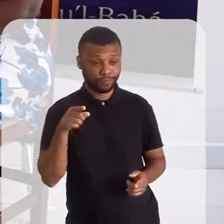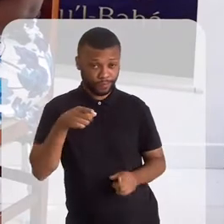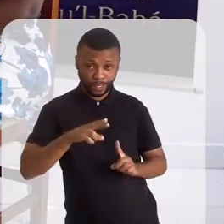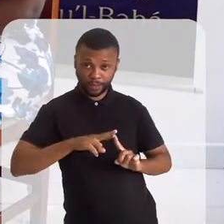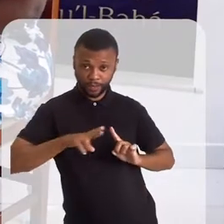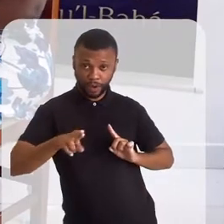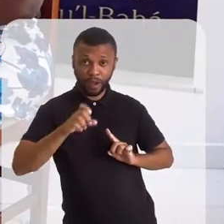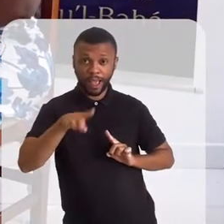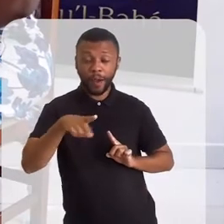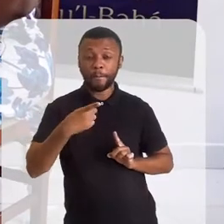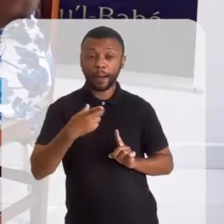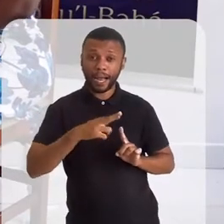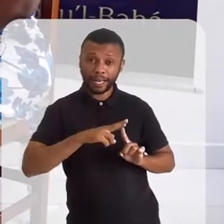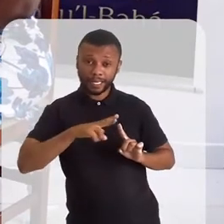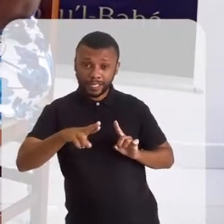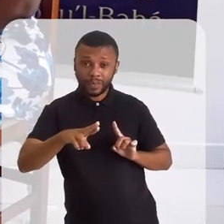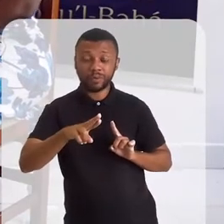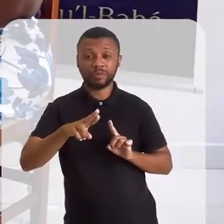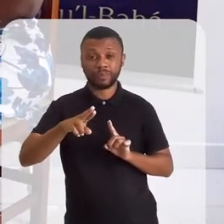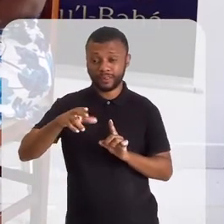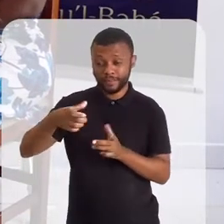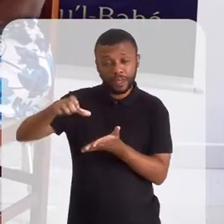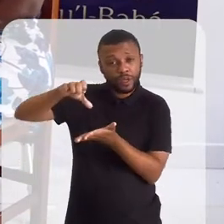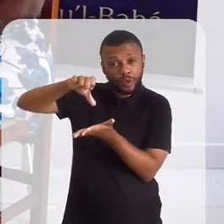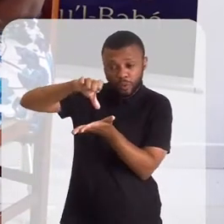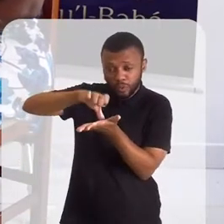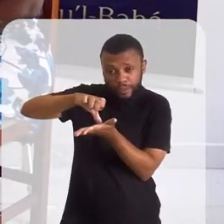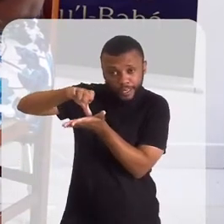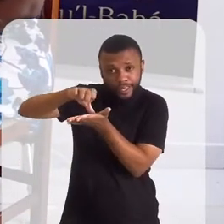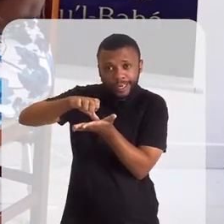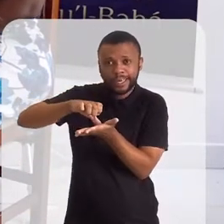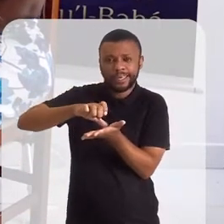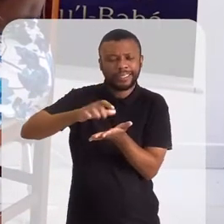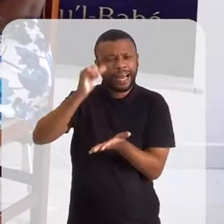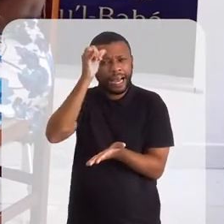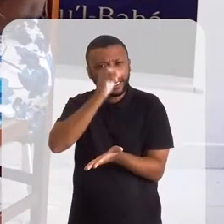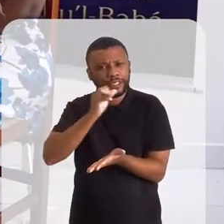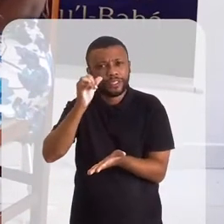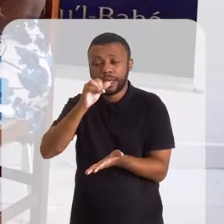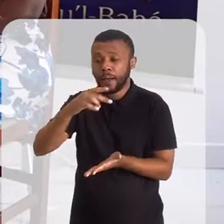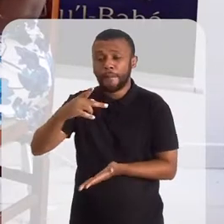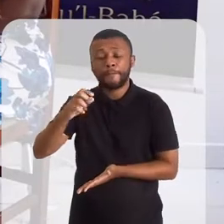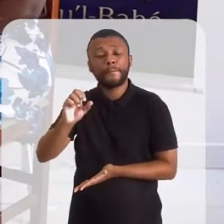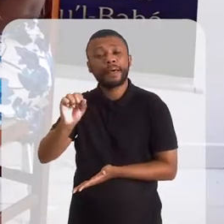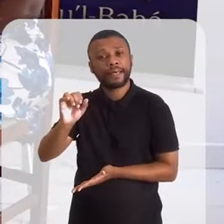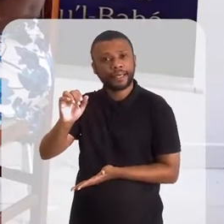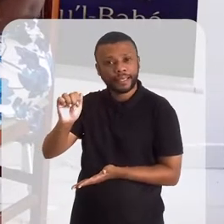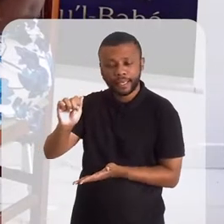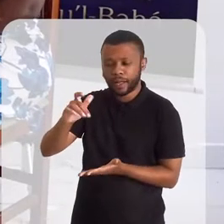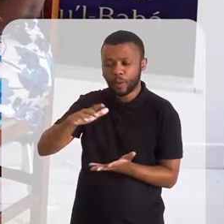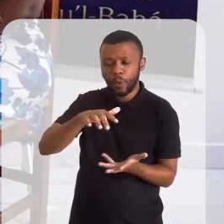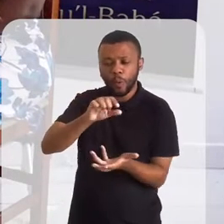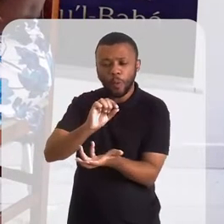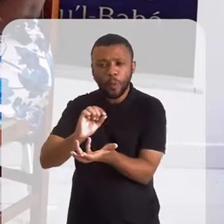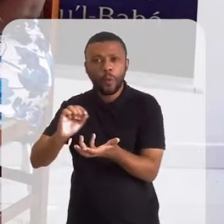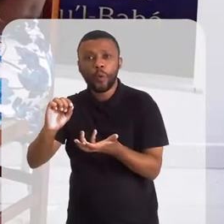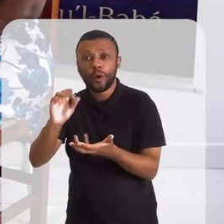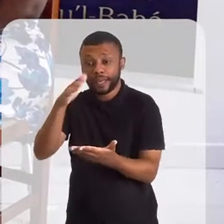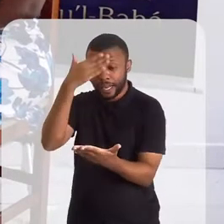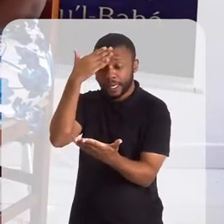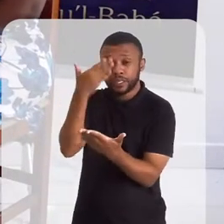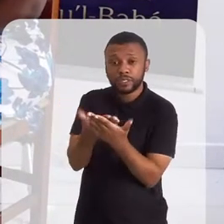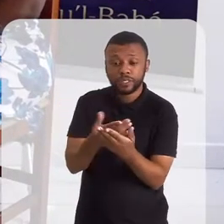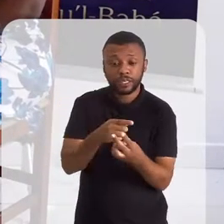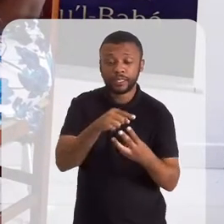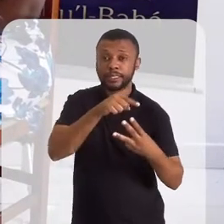religião mundial, originária da antiga Pérsia, atual Irã, e ela é para toda a humanidade, e ela acredita